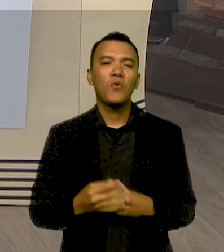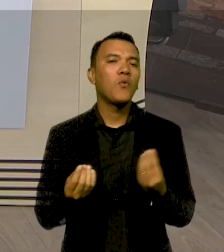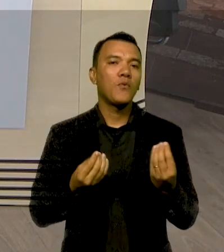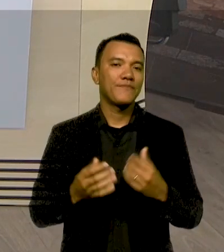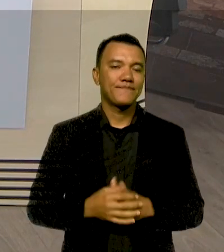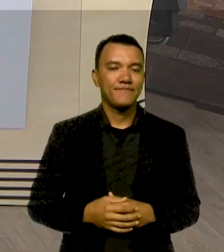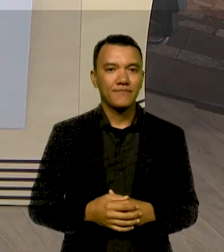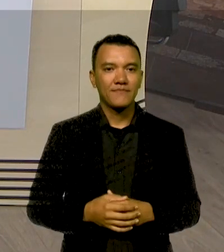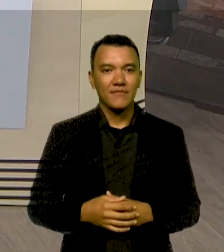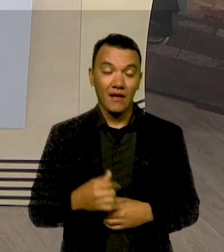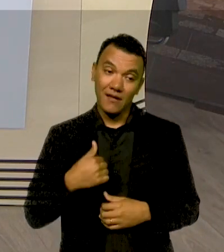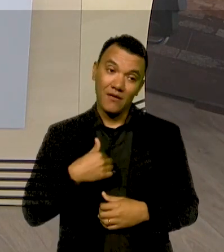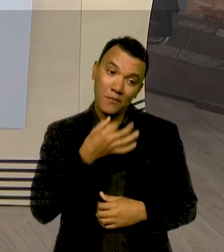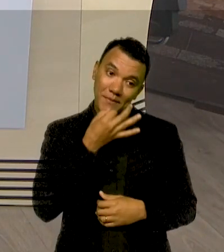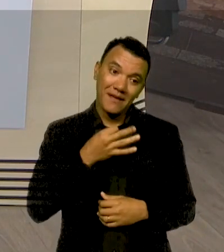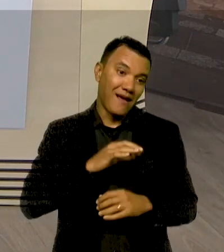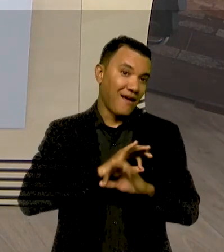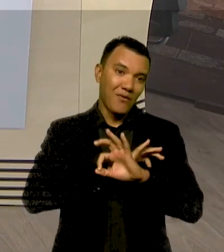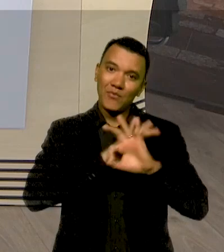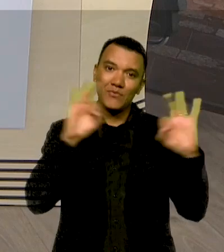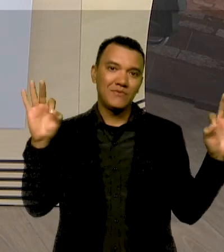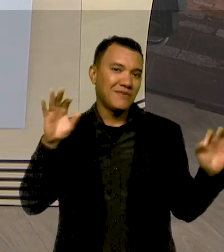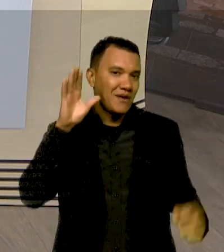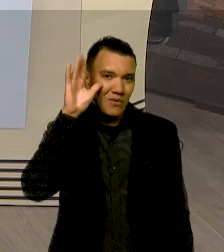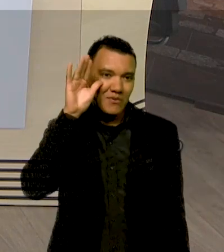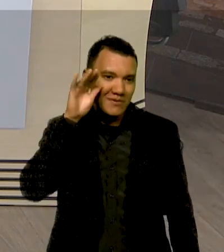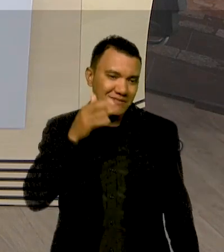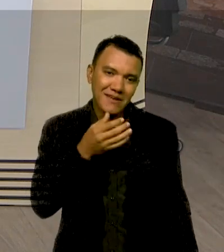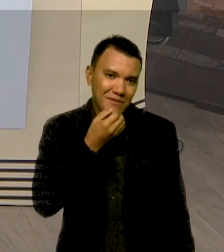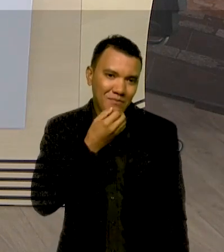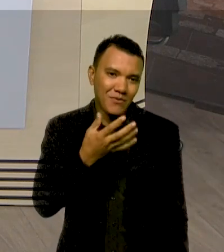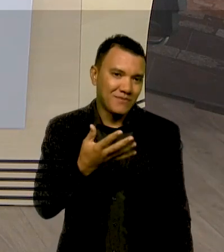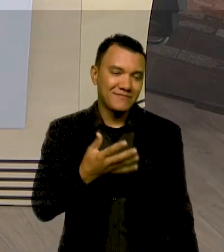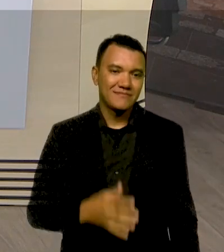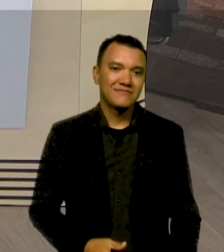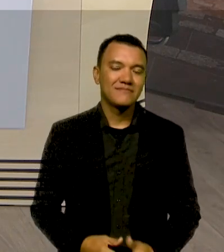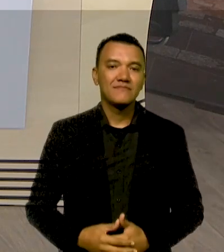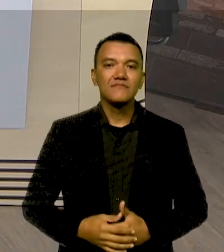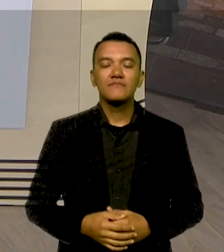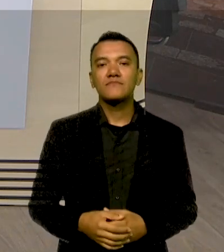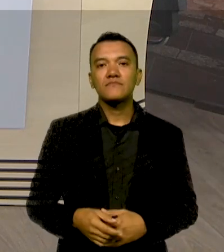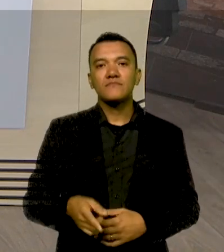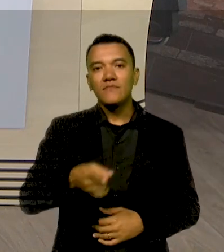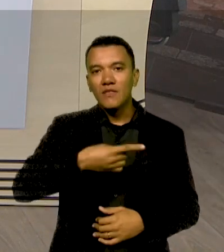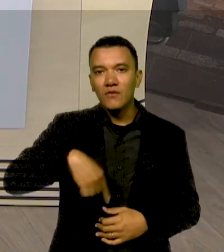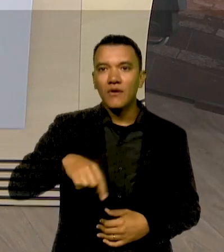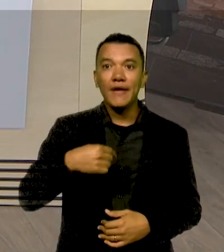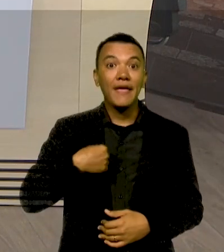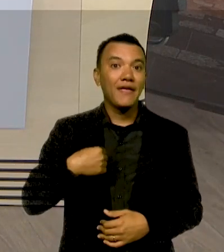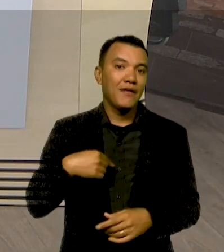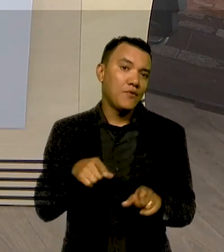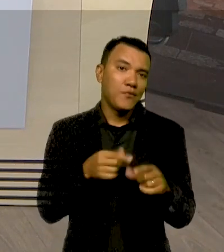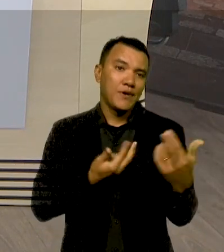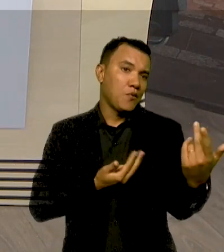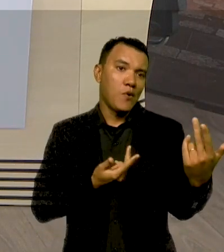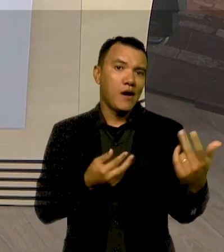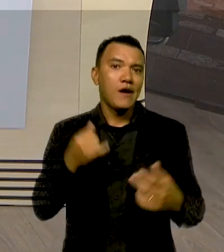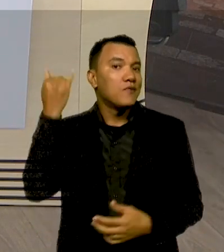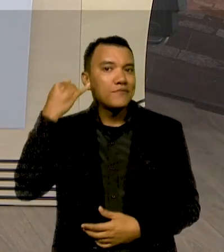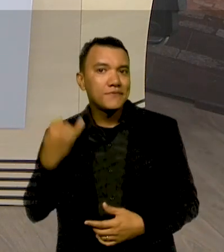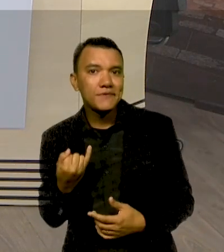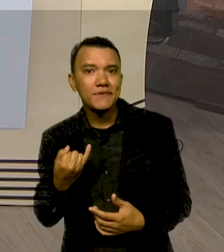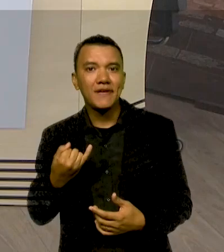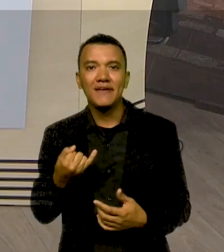acho maravilhoso. A curiosidade, ela move o mundo, né? Então, todos nós, eu fui, a professora Janaína foi, os